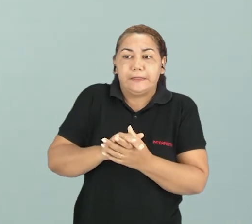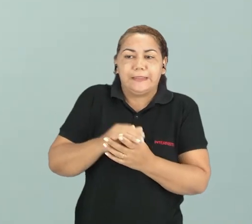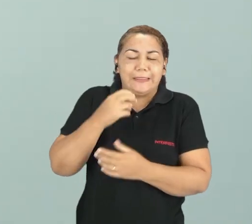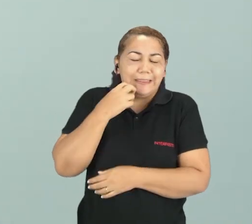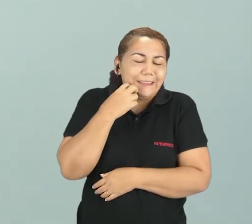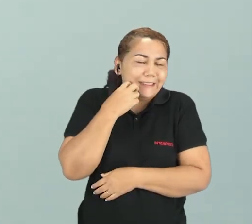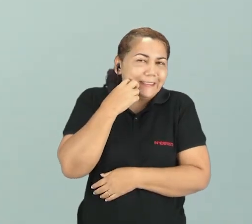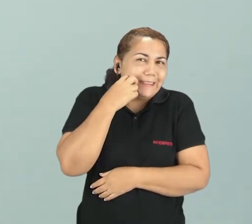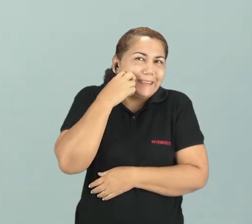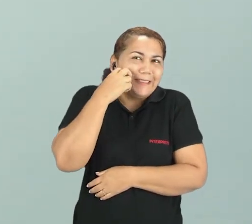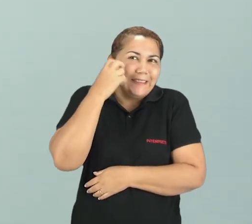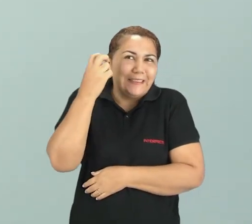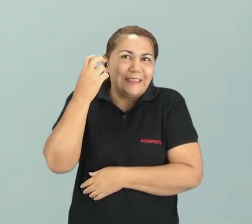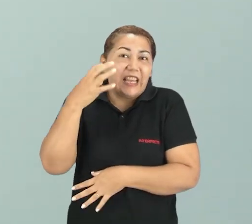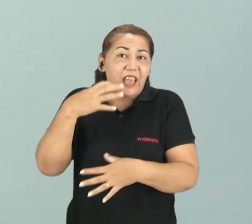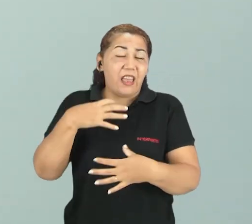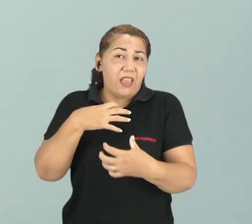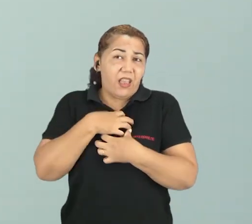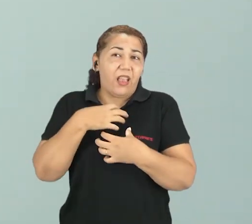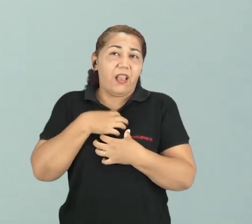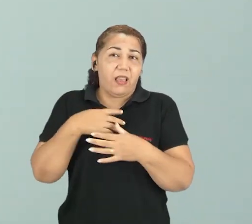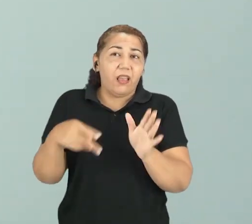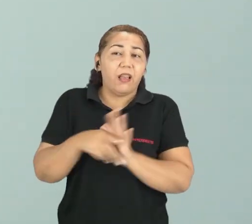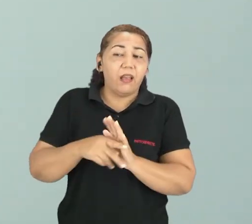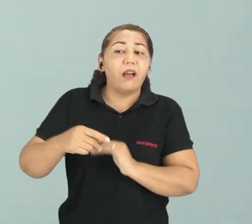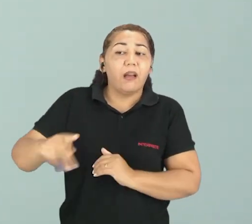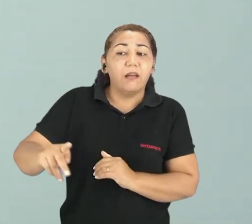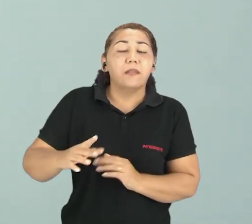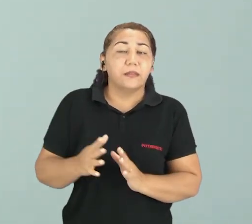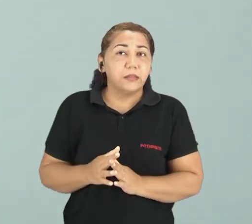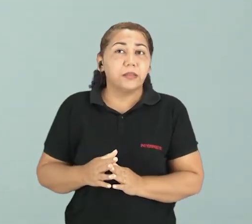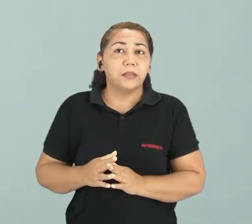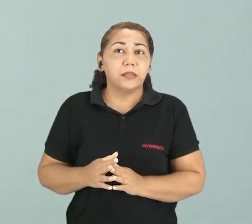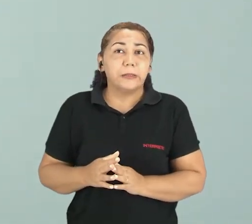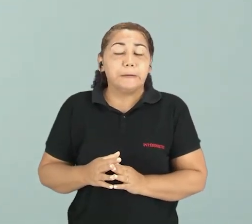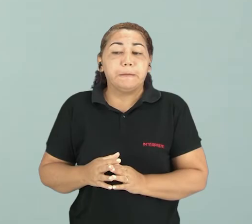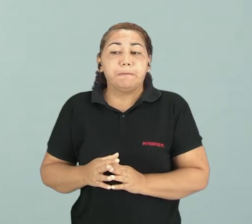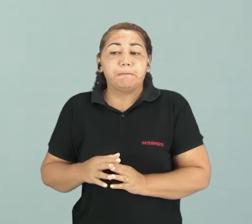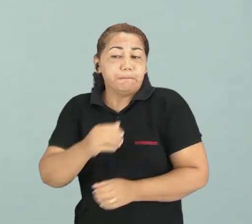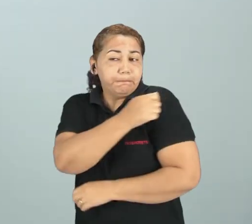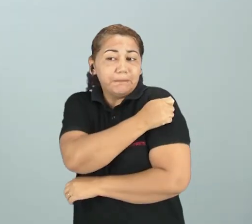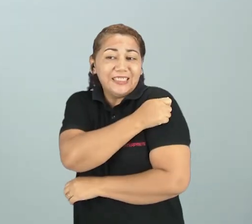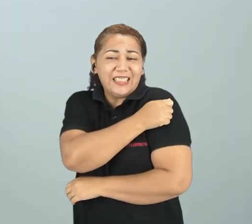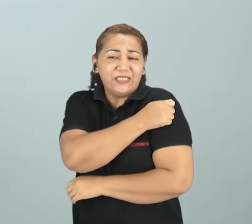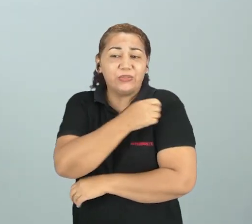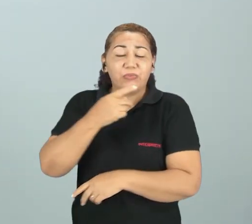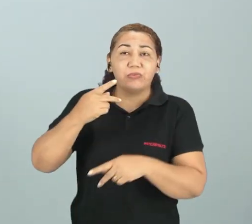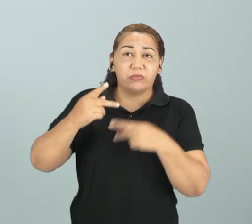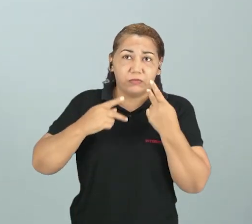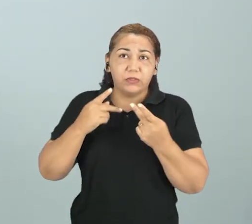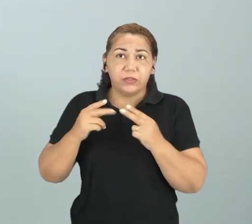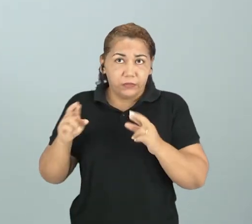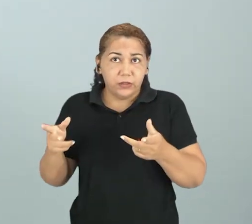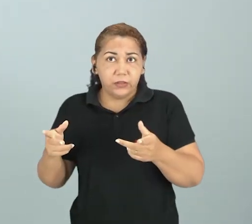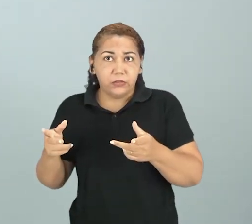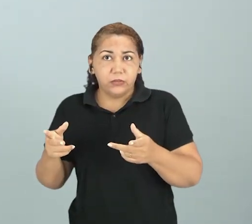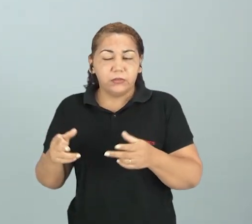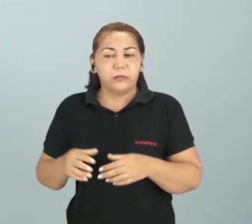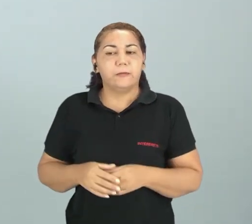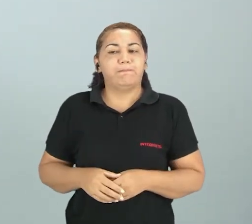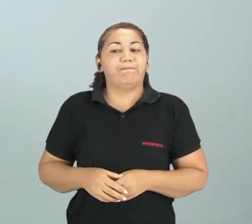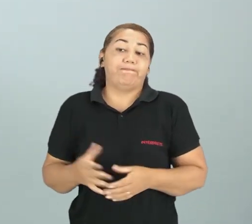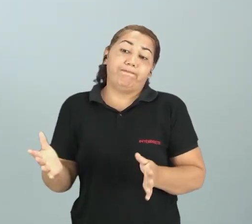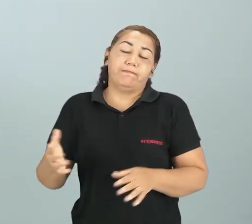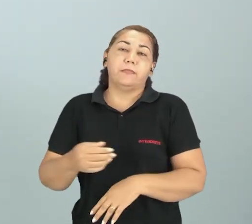causar constrangimento. E isso se refere ao preconceito linguístico, tá? É importante eu conhecer um pouco sobre cada região, como eles